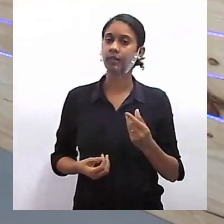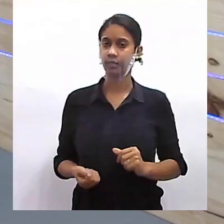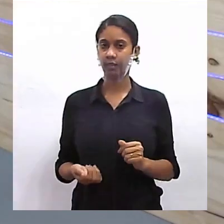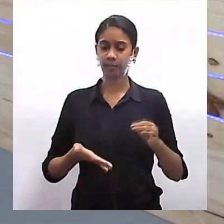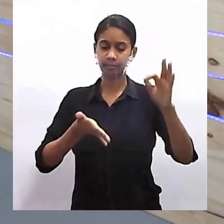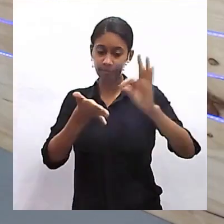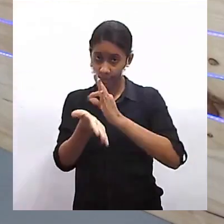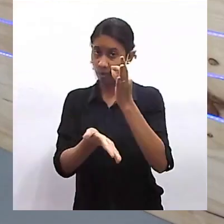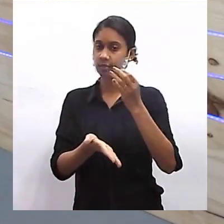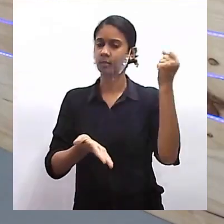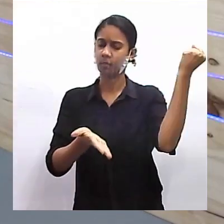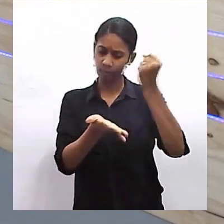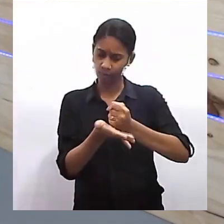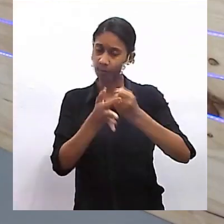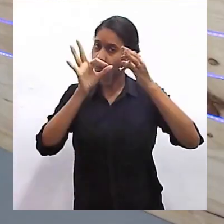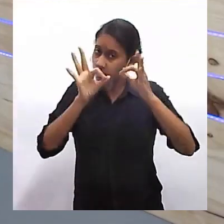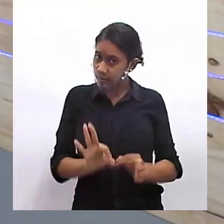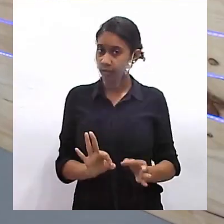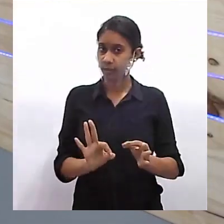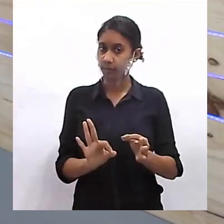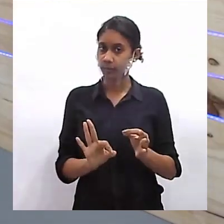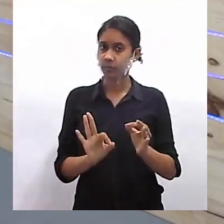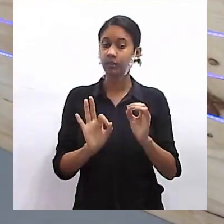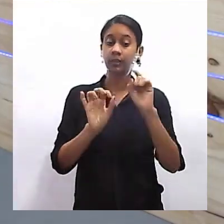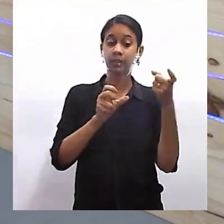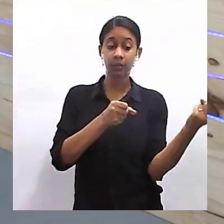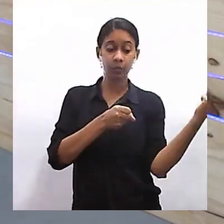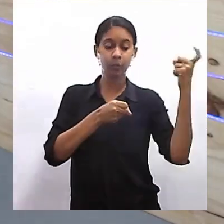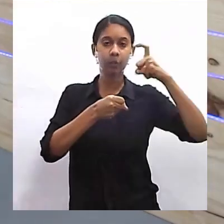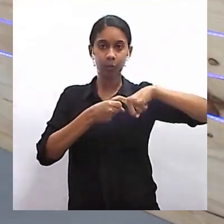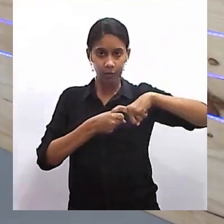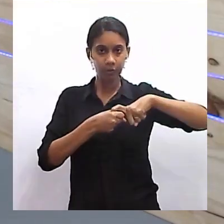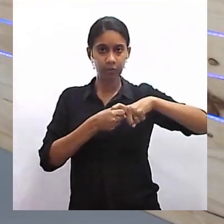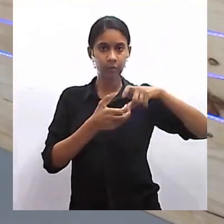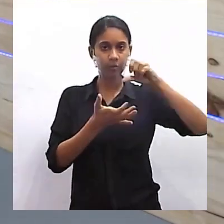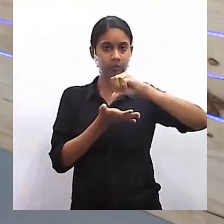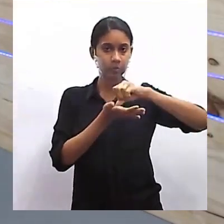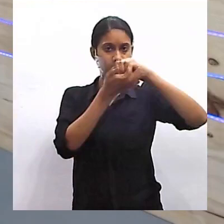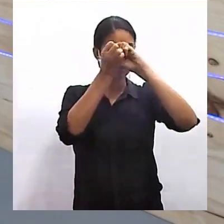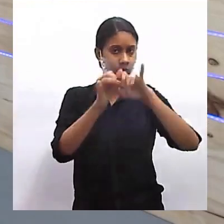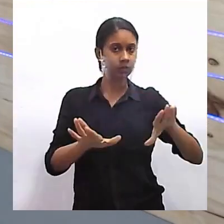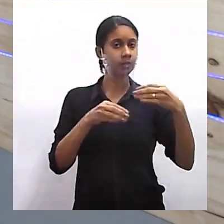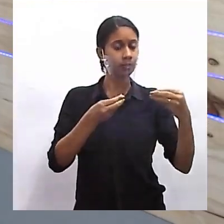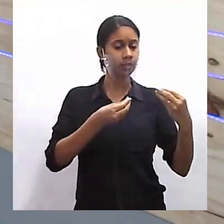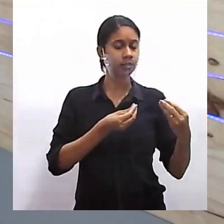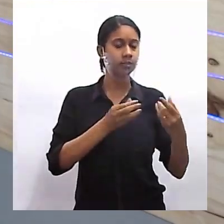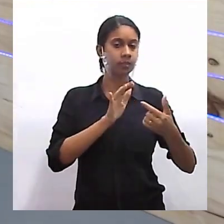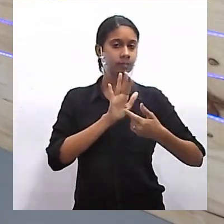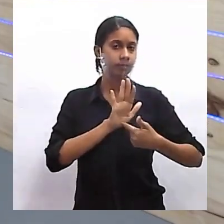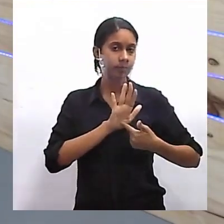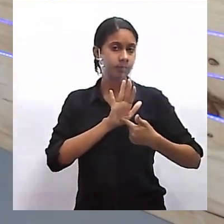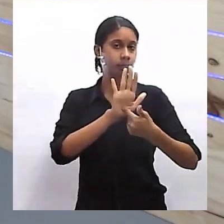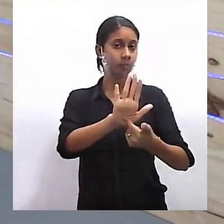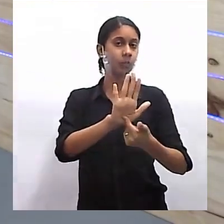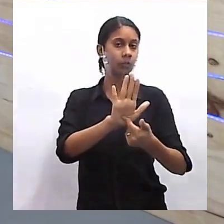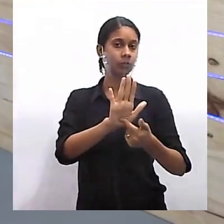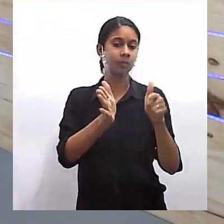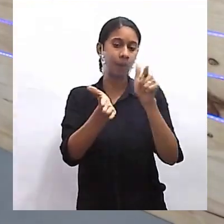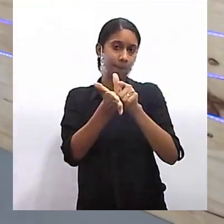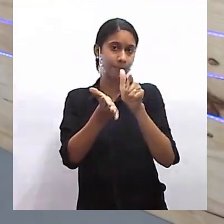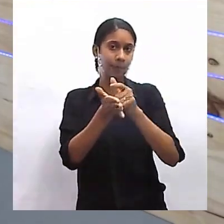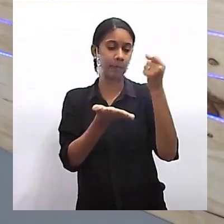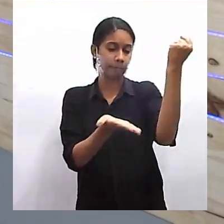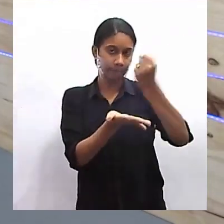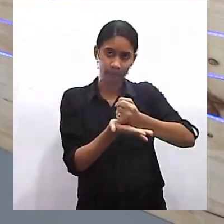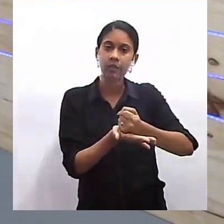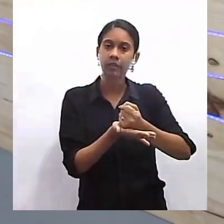a nota, carimbou a nota, e na hora que eu retorno para a minha base, para o CD, eu preciso prestar conta daquela carga que eu saí, que eu entreguei.